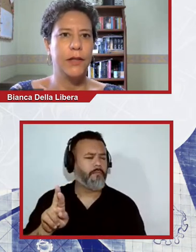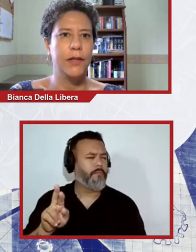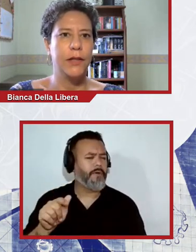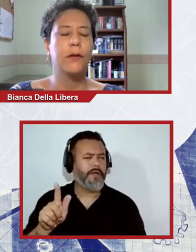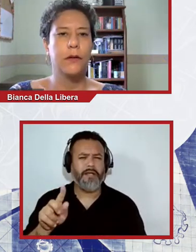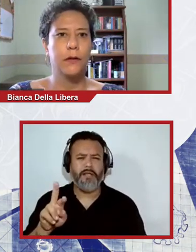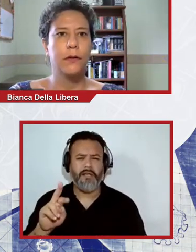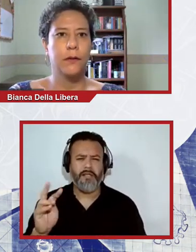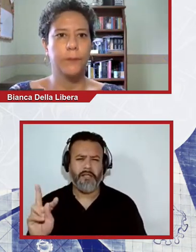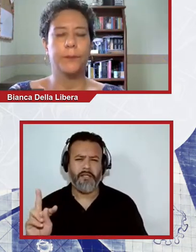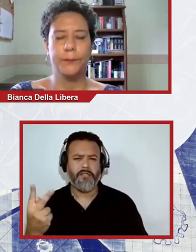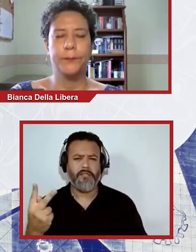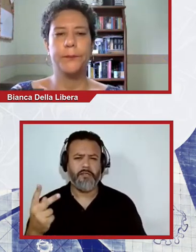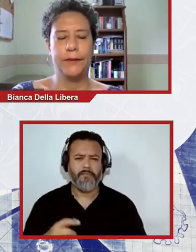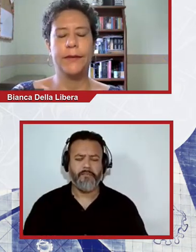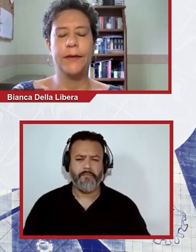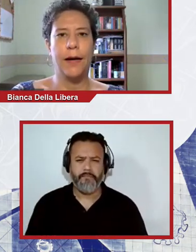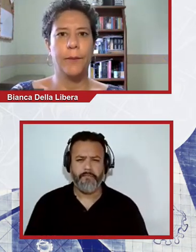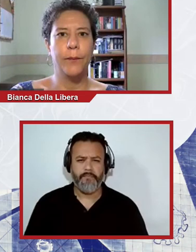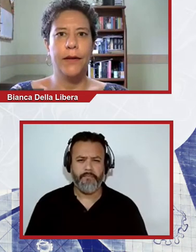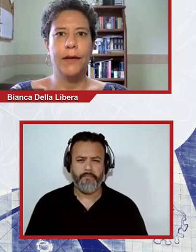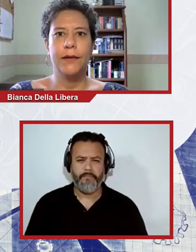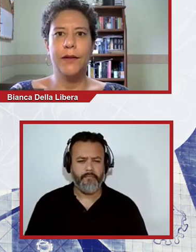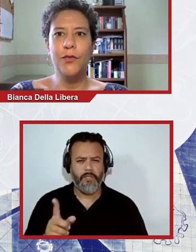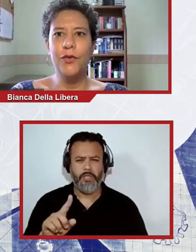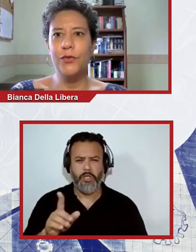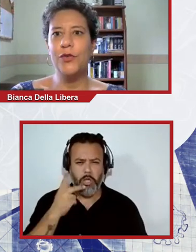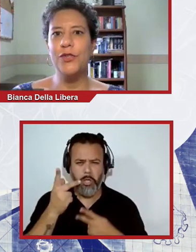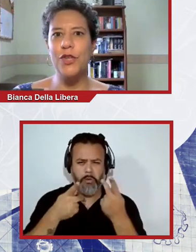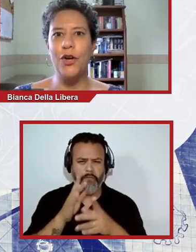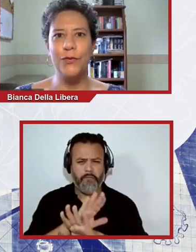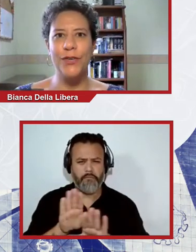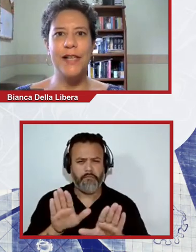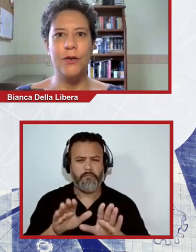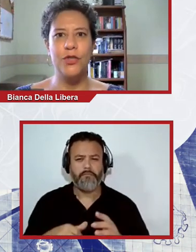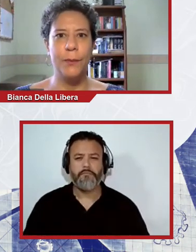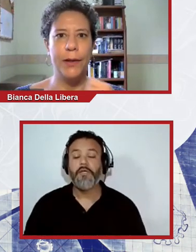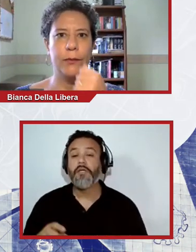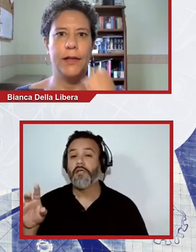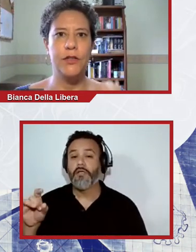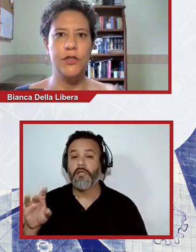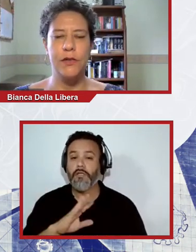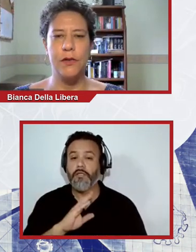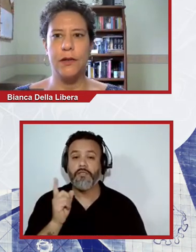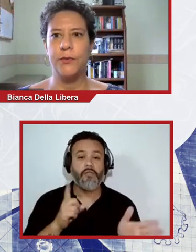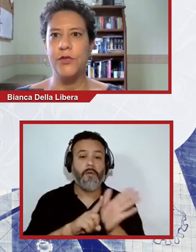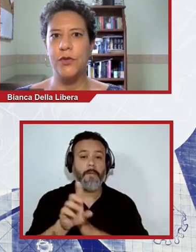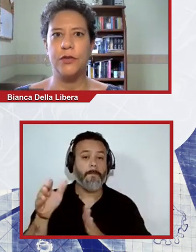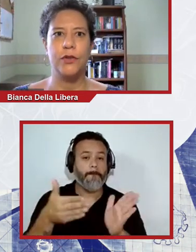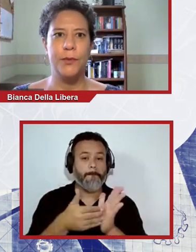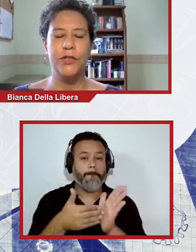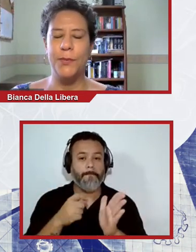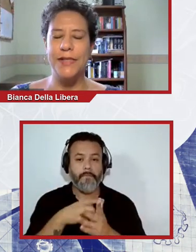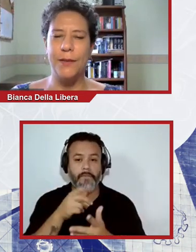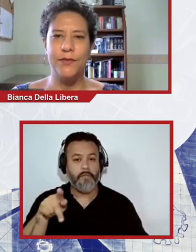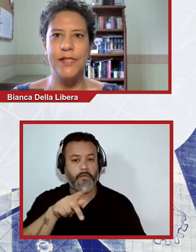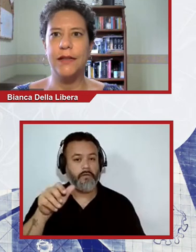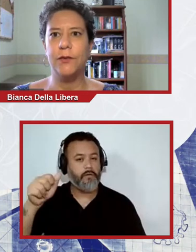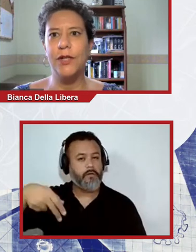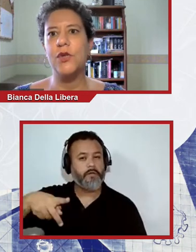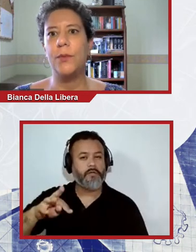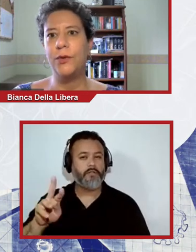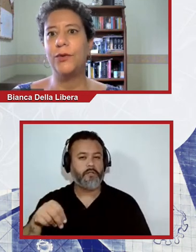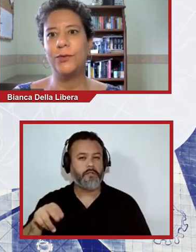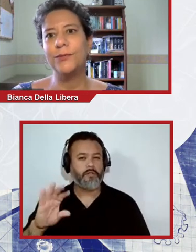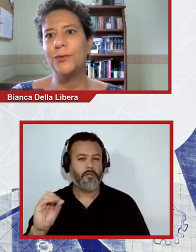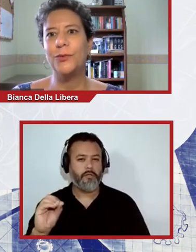Não. Não. Tá. Então, vou só fazer a última pergunta aí, direcionada ao professor Antônio, para a gente passar para você,